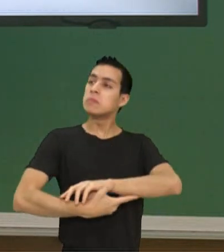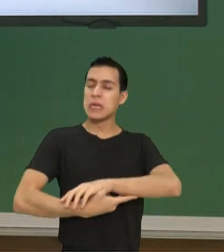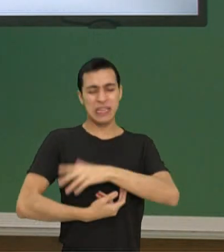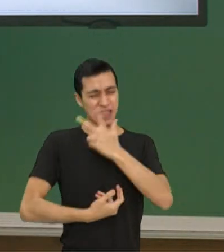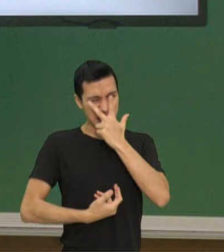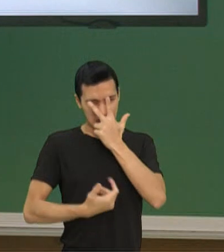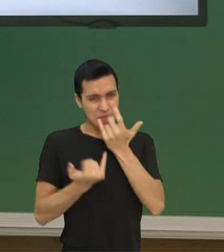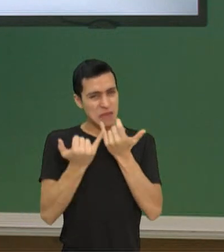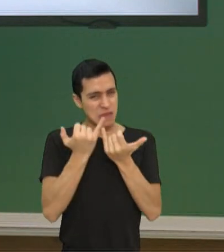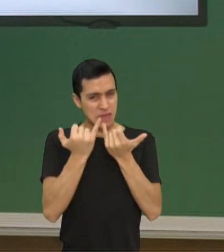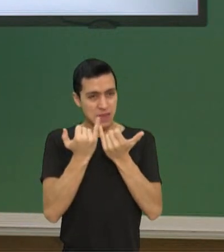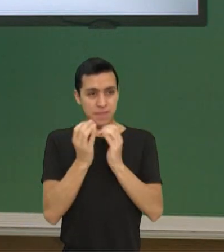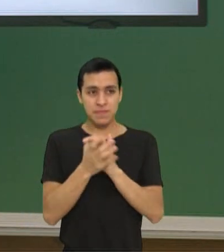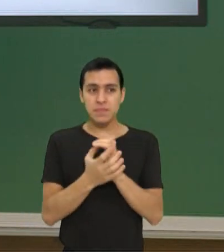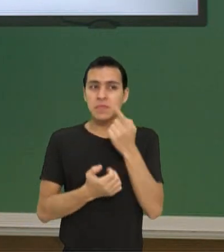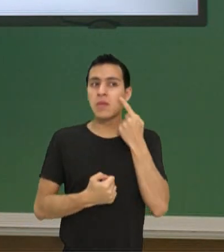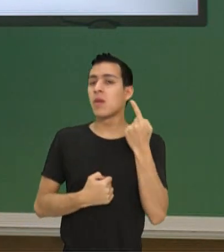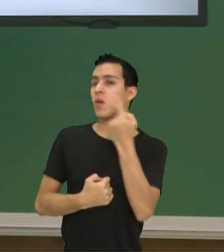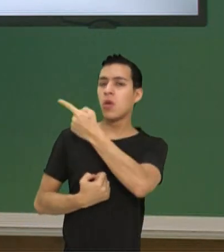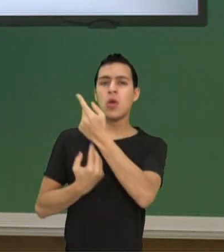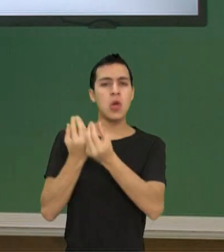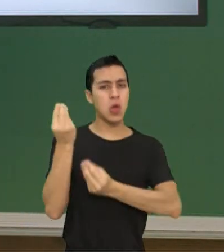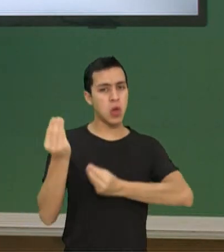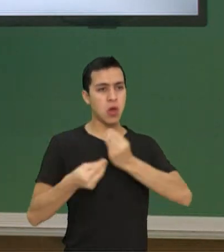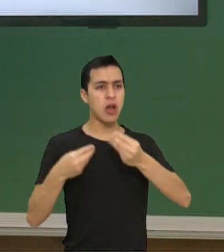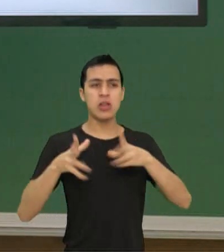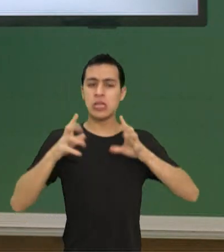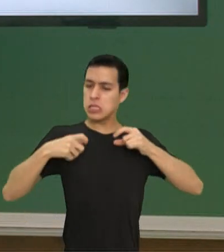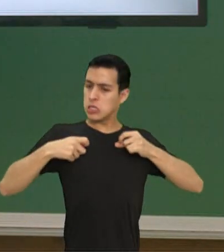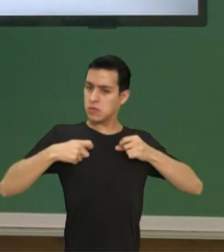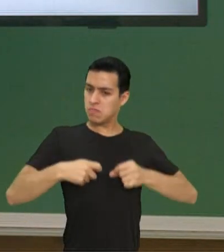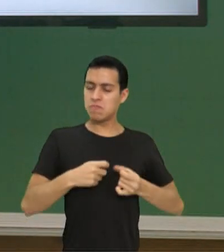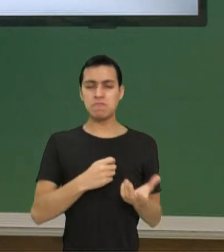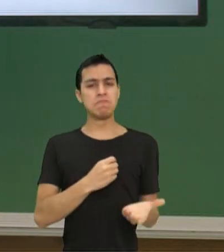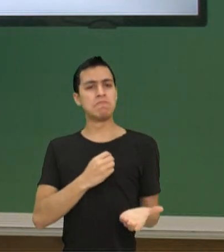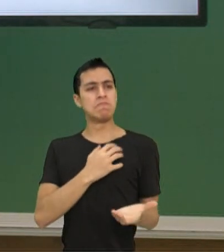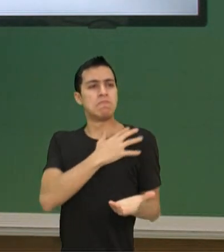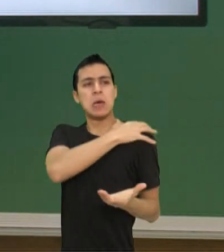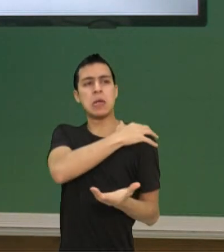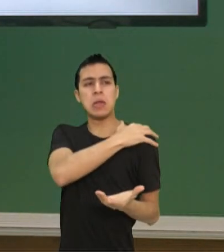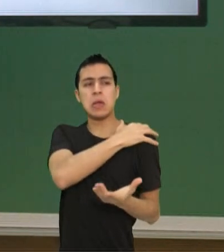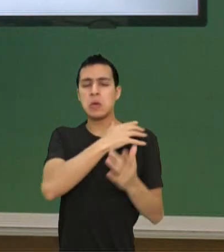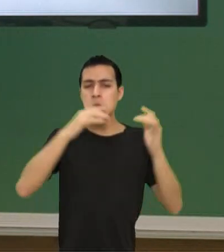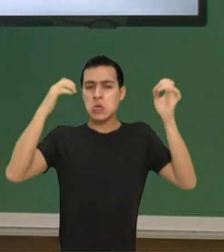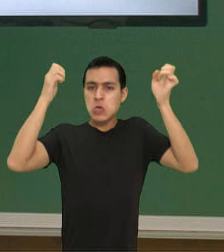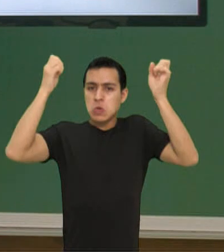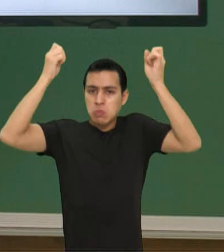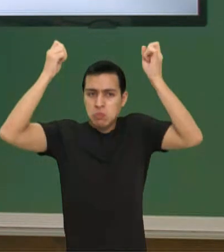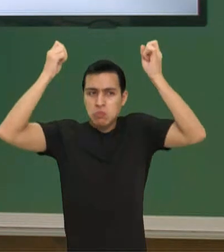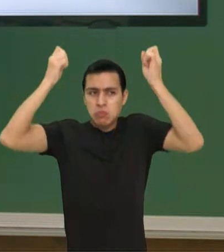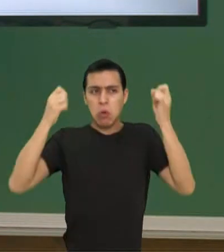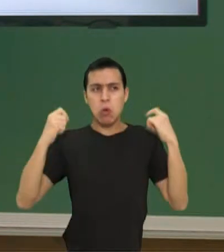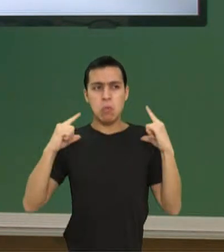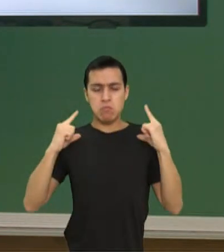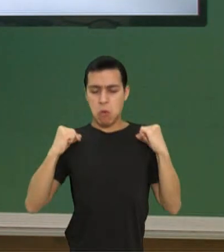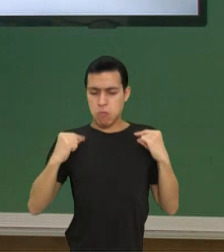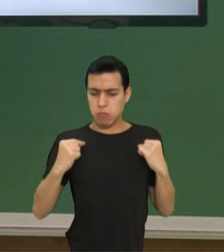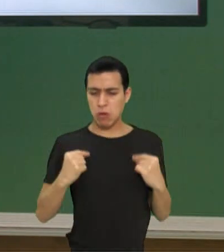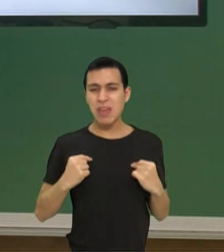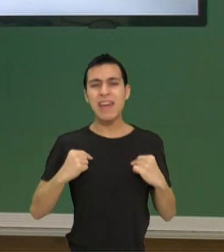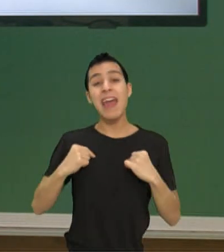aqui também, né, perceba que aqui ele já com trajes militares, né, já considerado também o pai